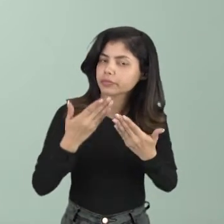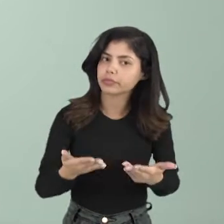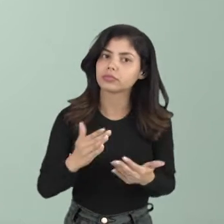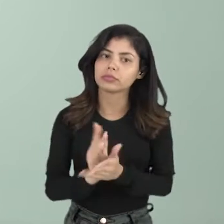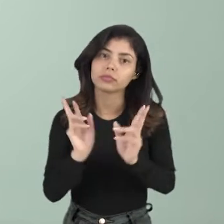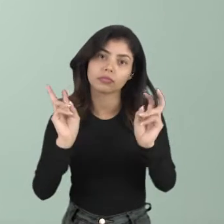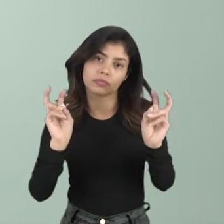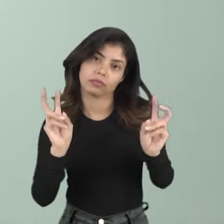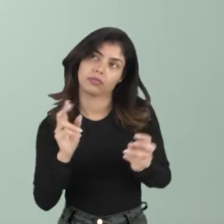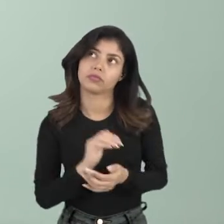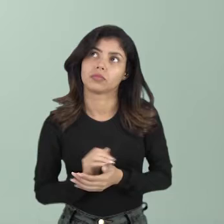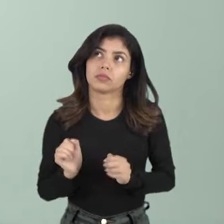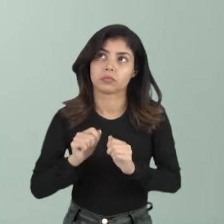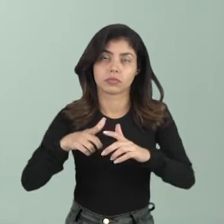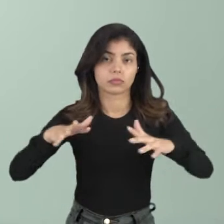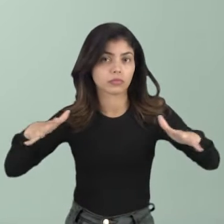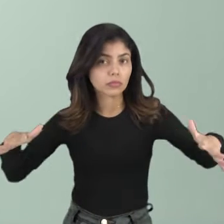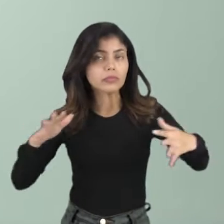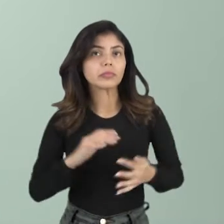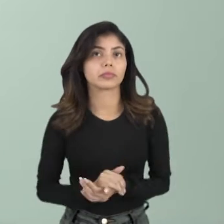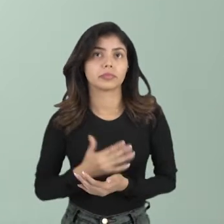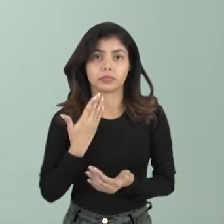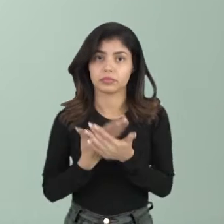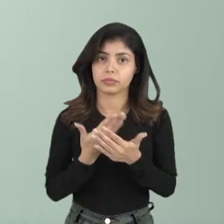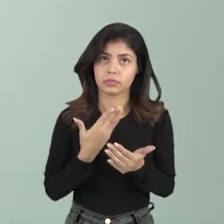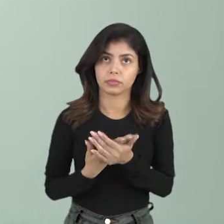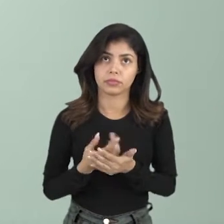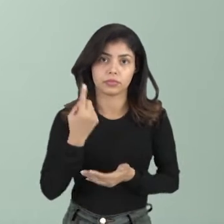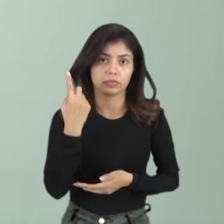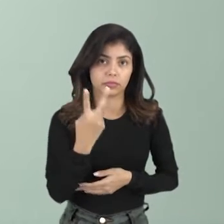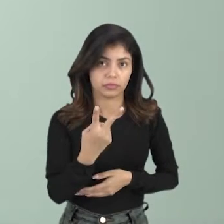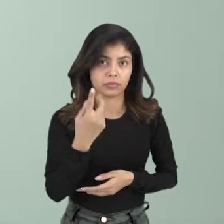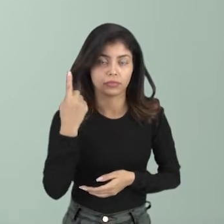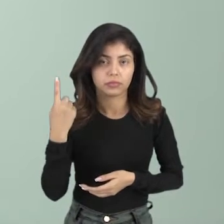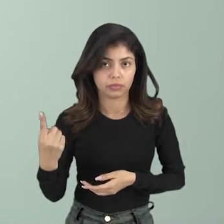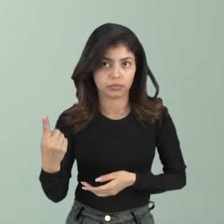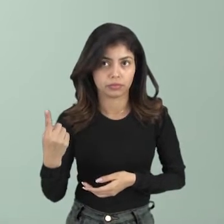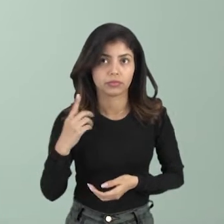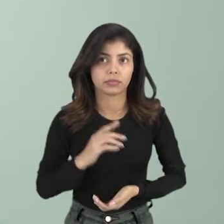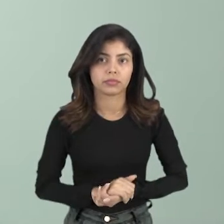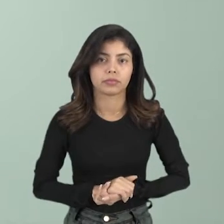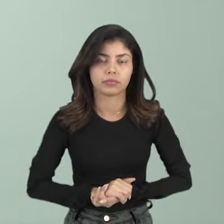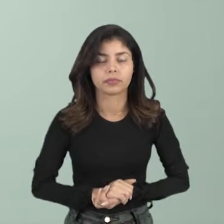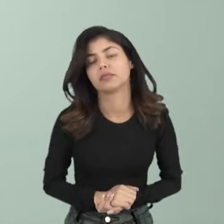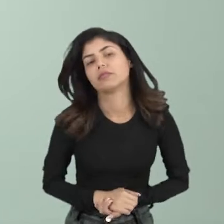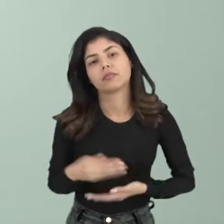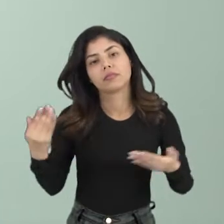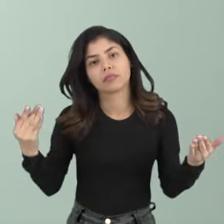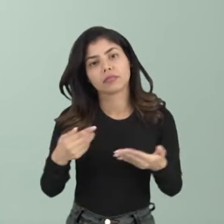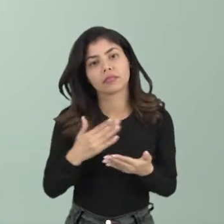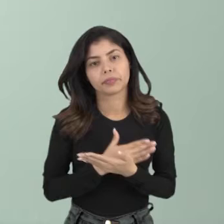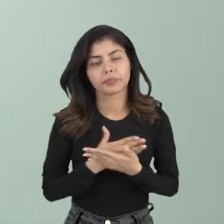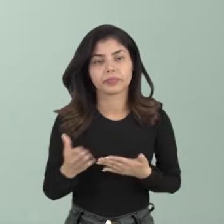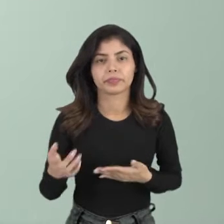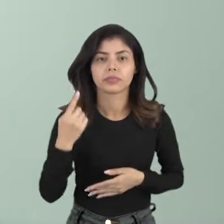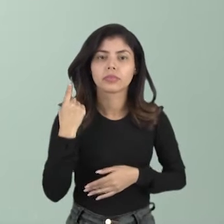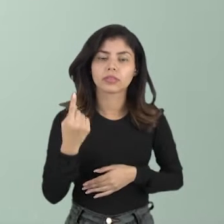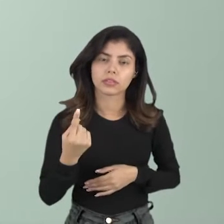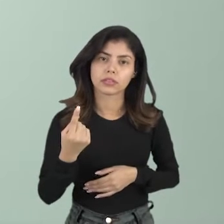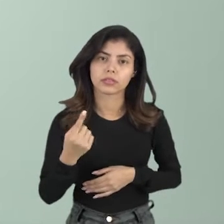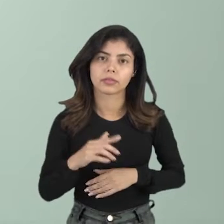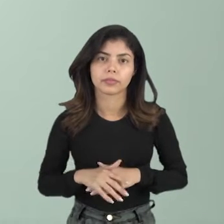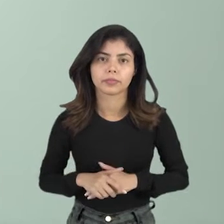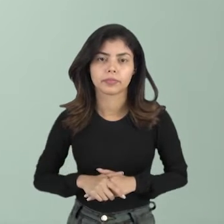que esse é um tema muito amplo, por isso essa aula foi dividida em parte 1, parte 2. Hoje nós vamos iniciar